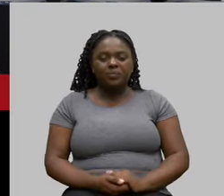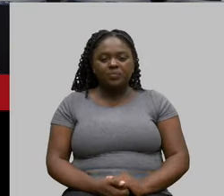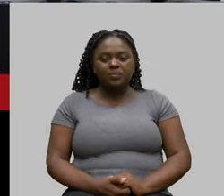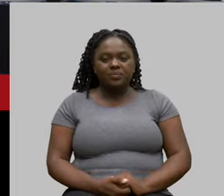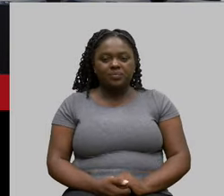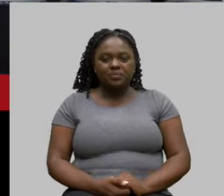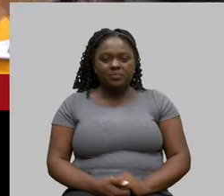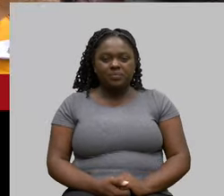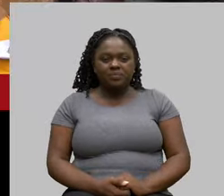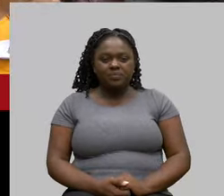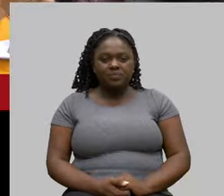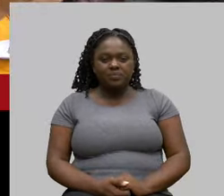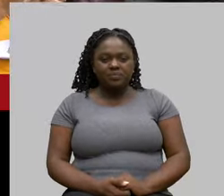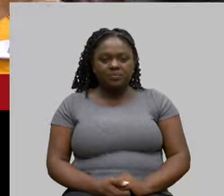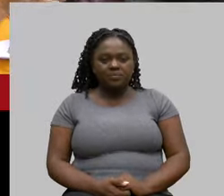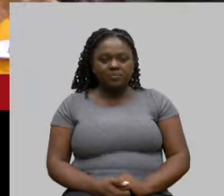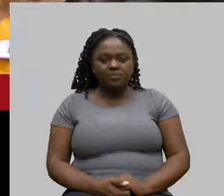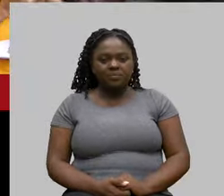MG